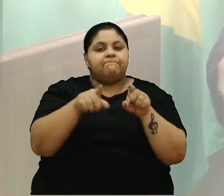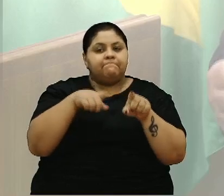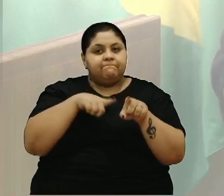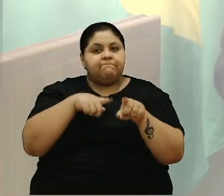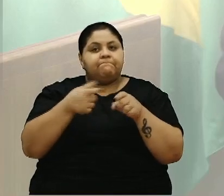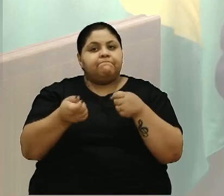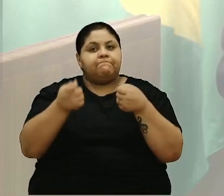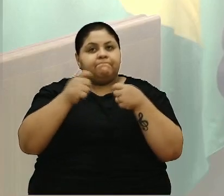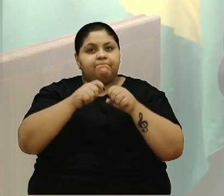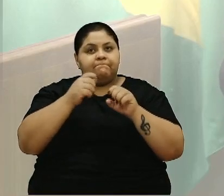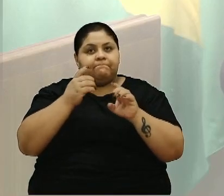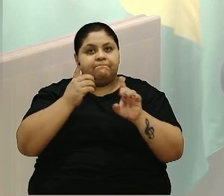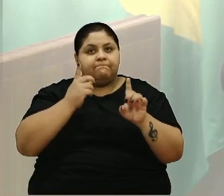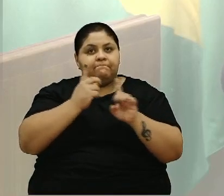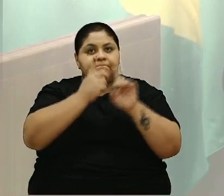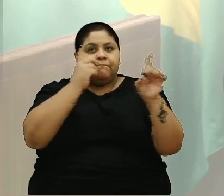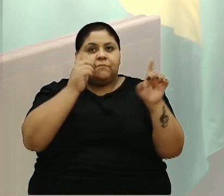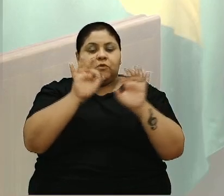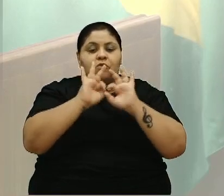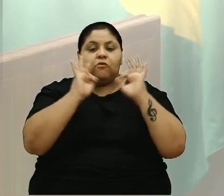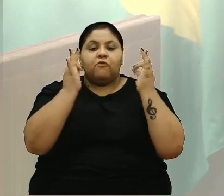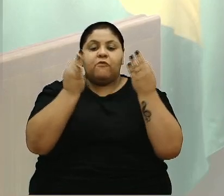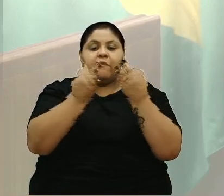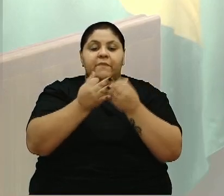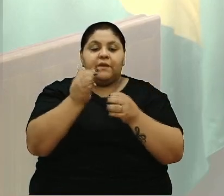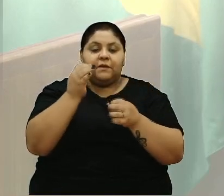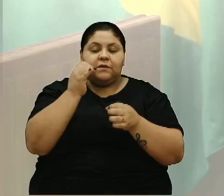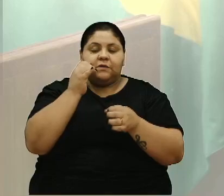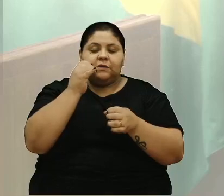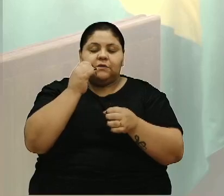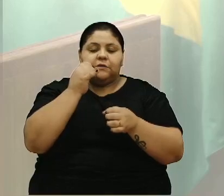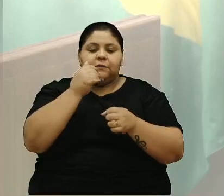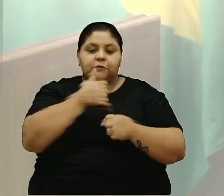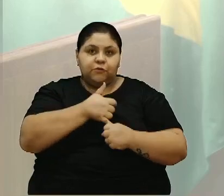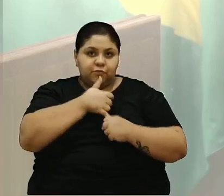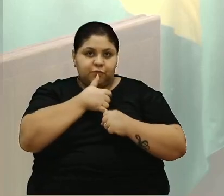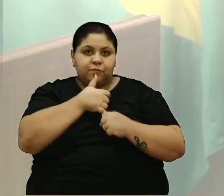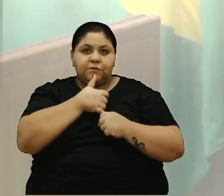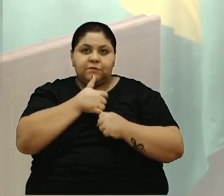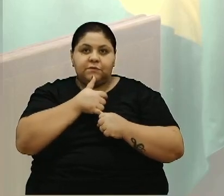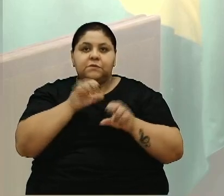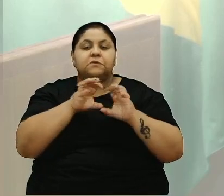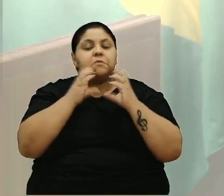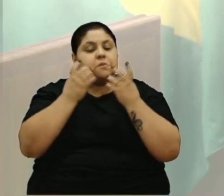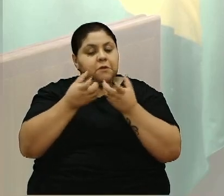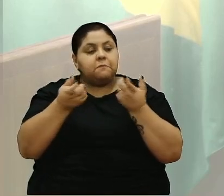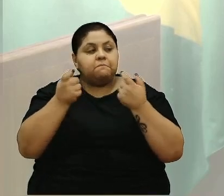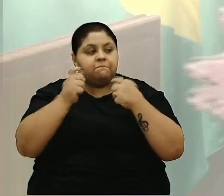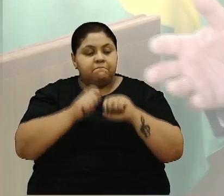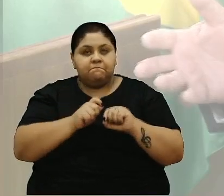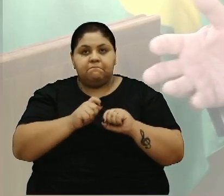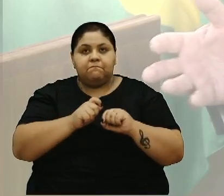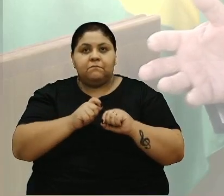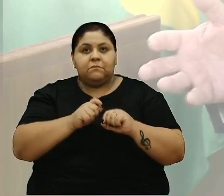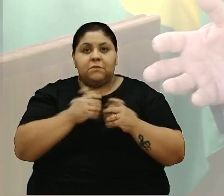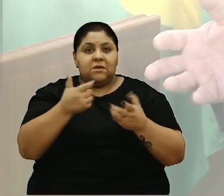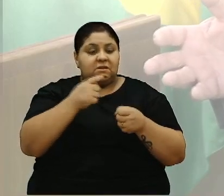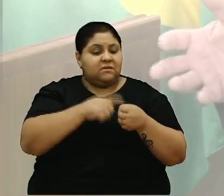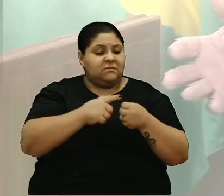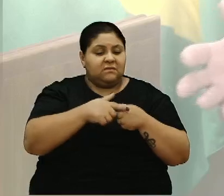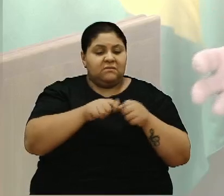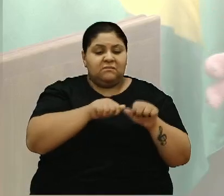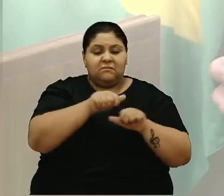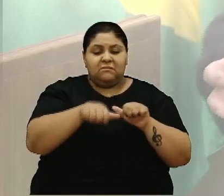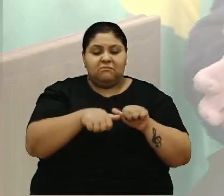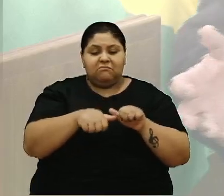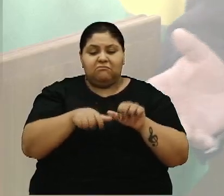Aquele encontro com as famílias tomando chimarrão nas comunidades. E isso nós precisamos. Senão a nossa cidade se torna uma cidade